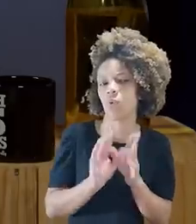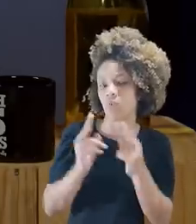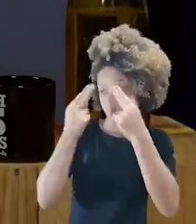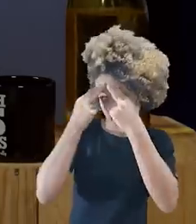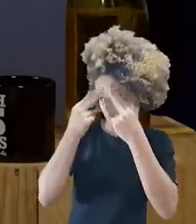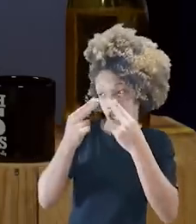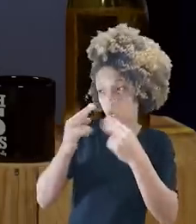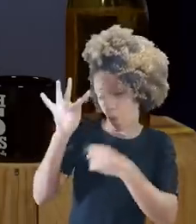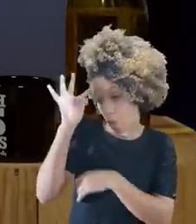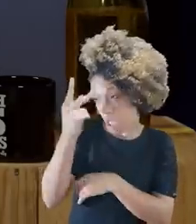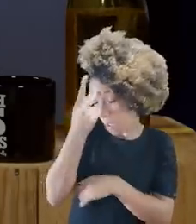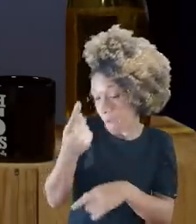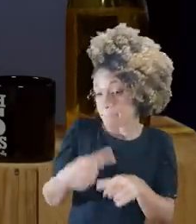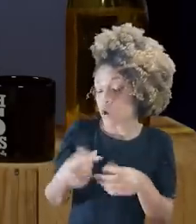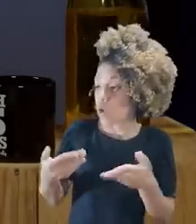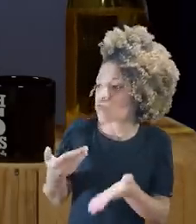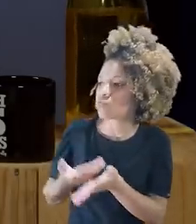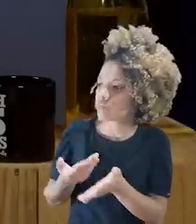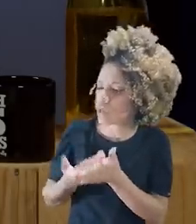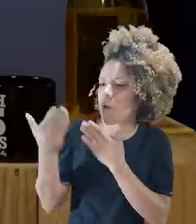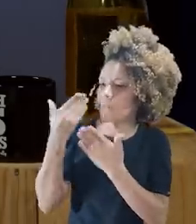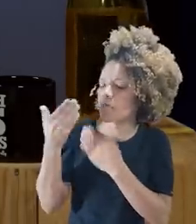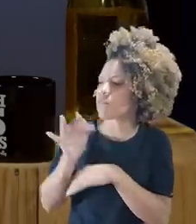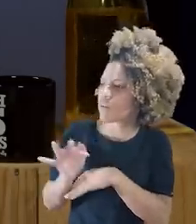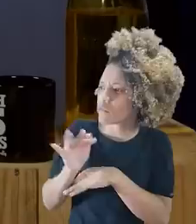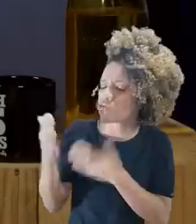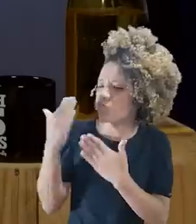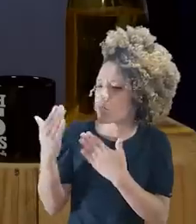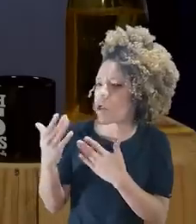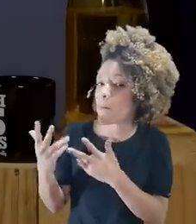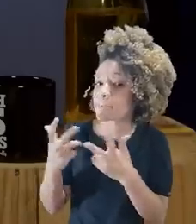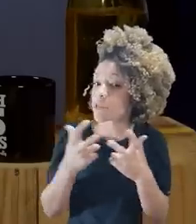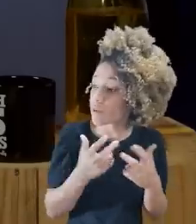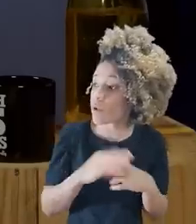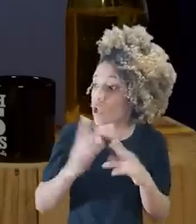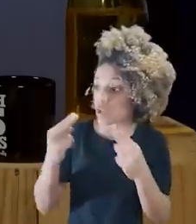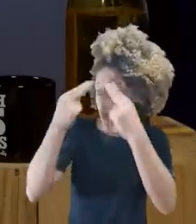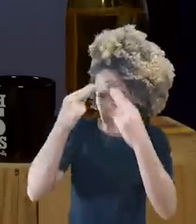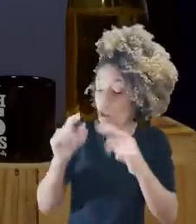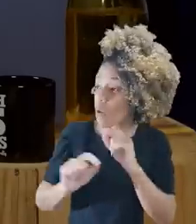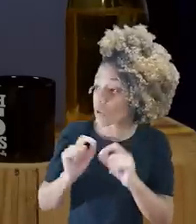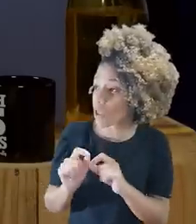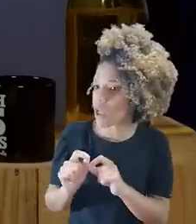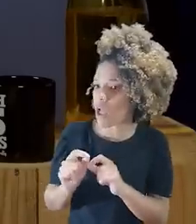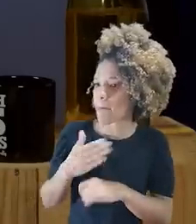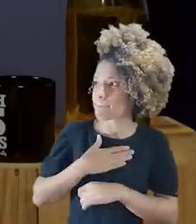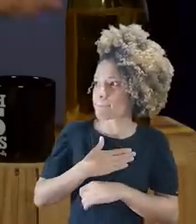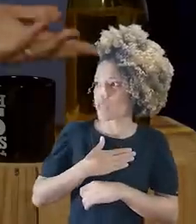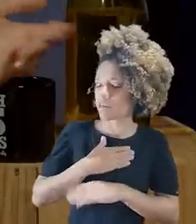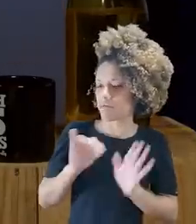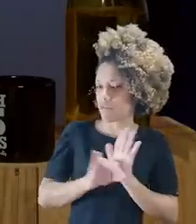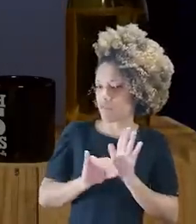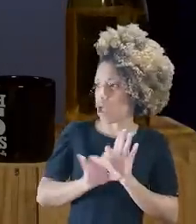aspectro né porque hoje estudando né psicologia fazendo faculdade de psicologia eu vejo que os transtornos eu vejo a minha personalidade Só